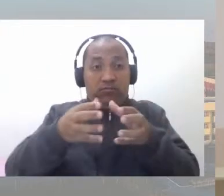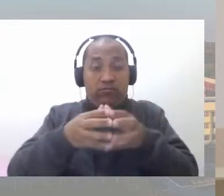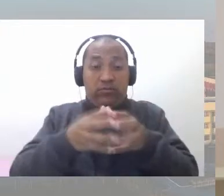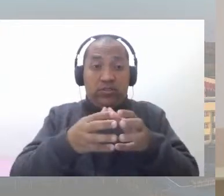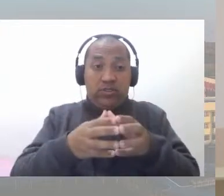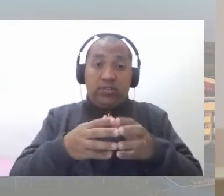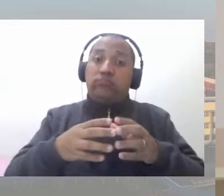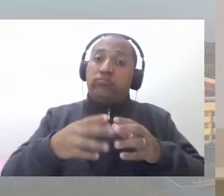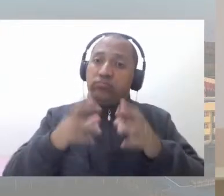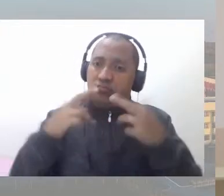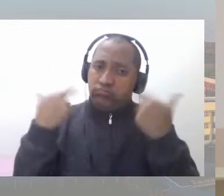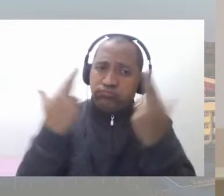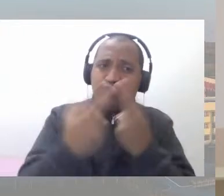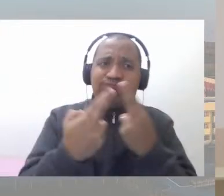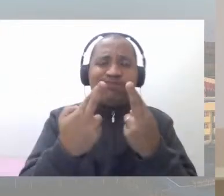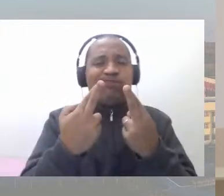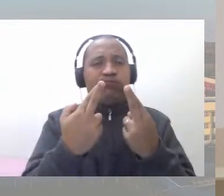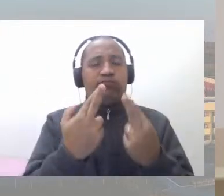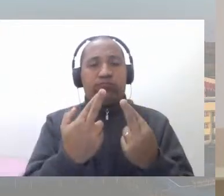toda a equipe se reuniu,